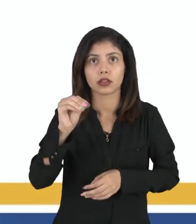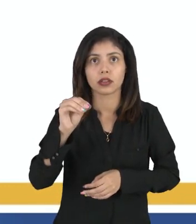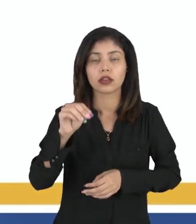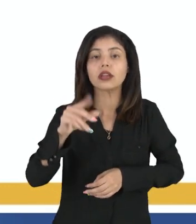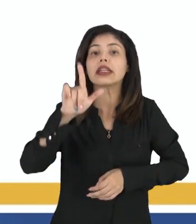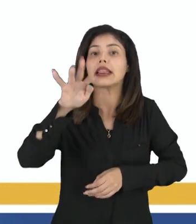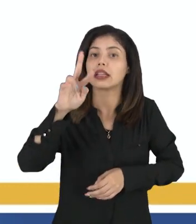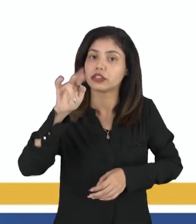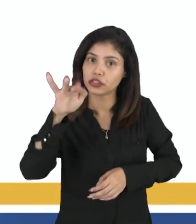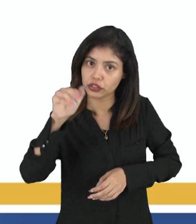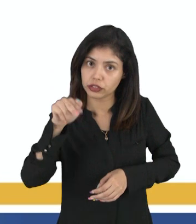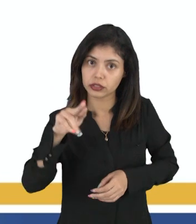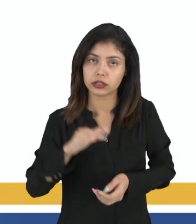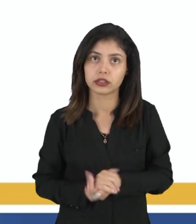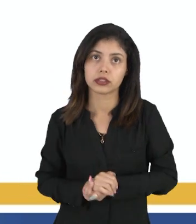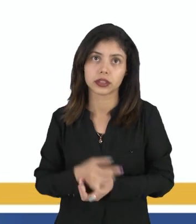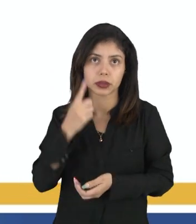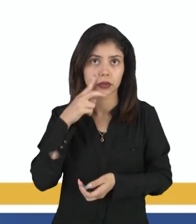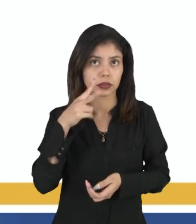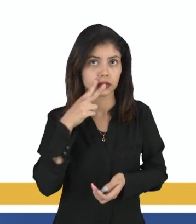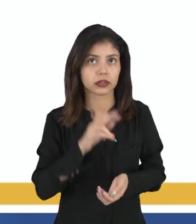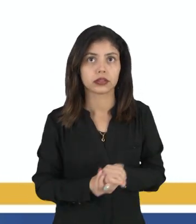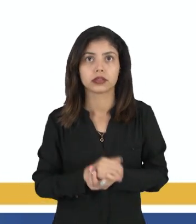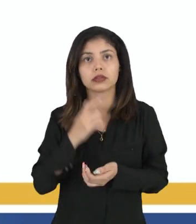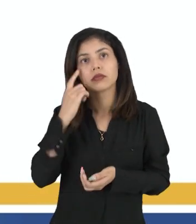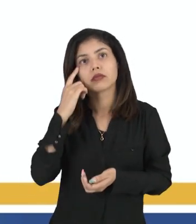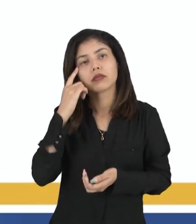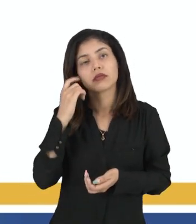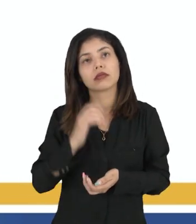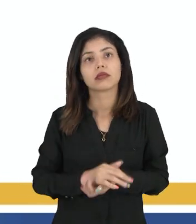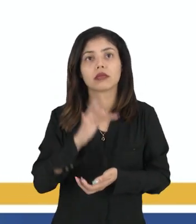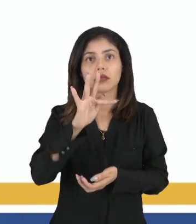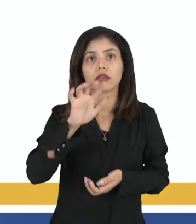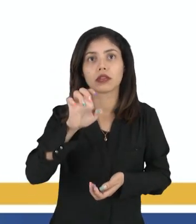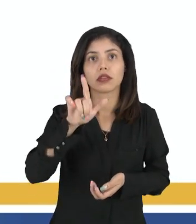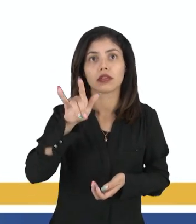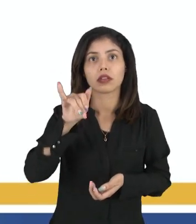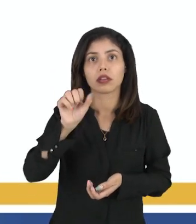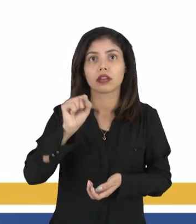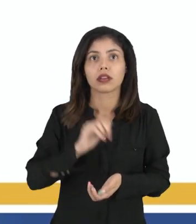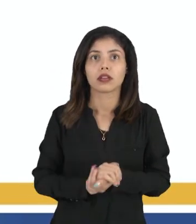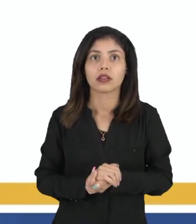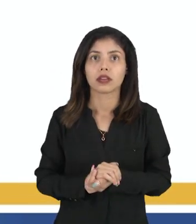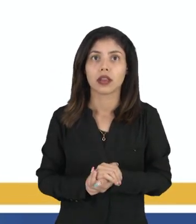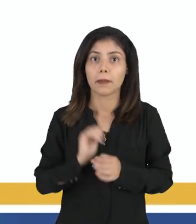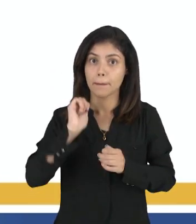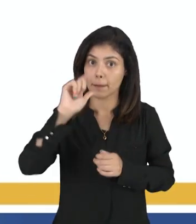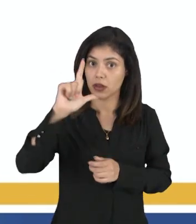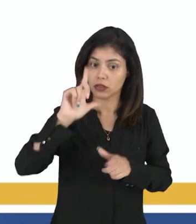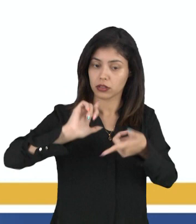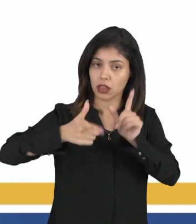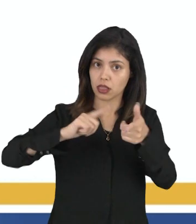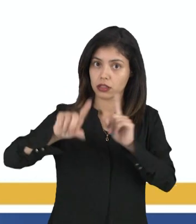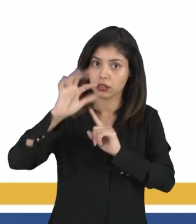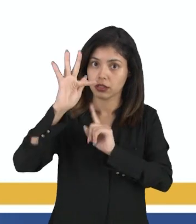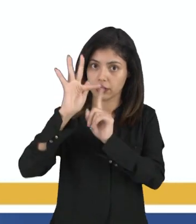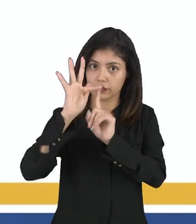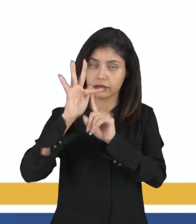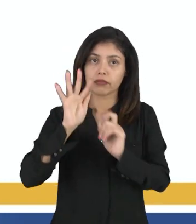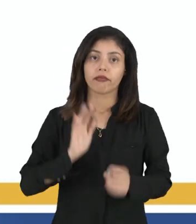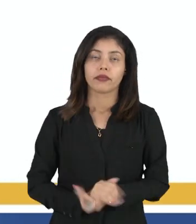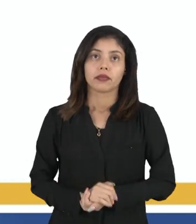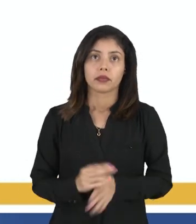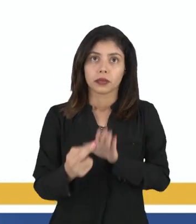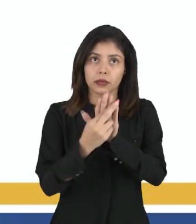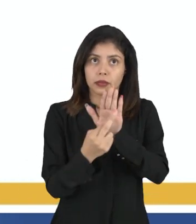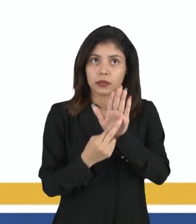em latim, tá? E vejam que ali em Felis, a primeira letra do nome está em maiúsculo, tá? Então, está de acordo com as